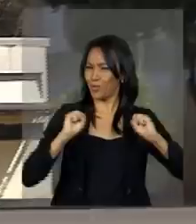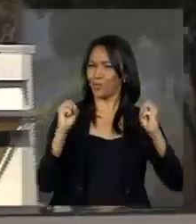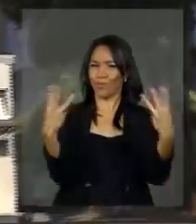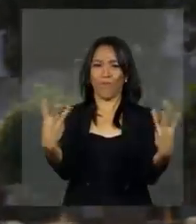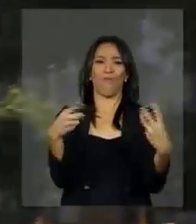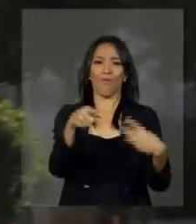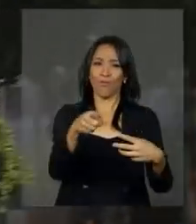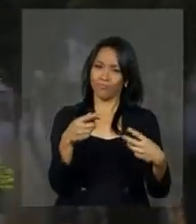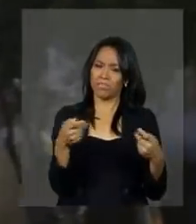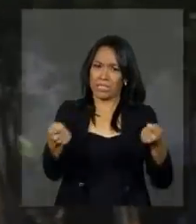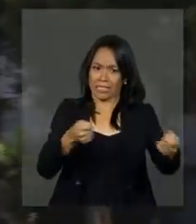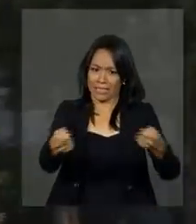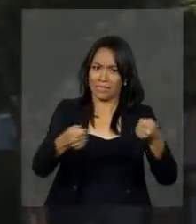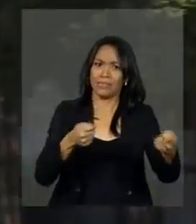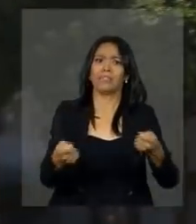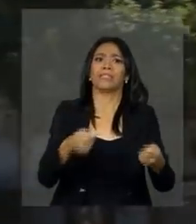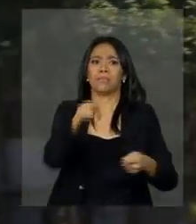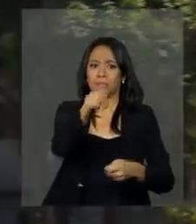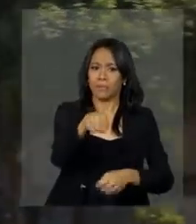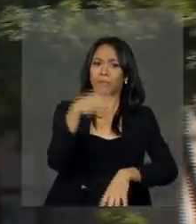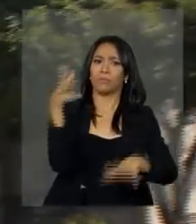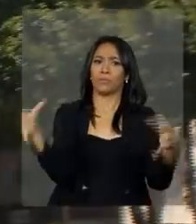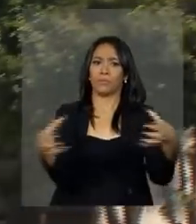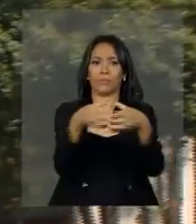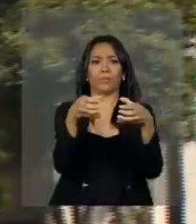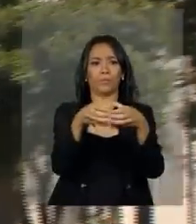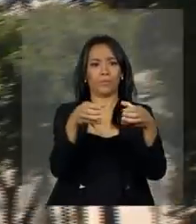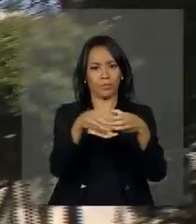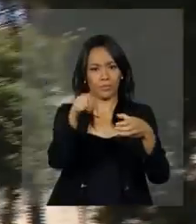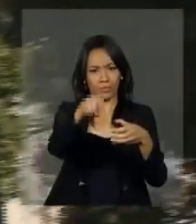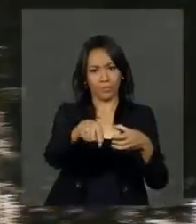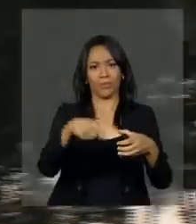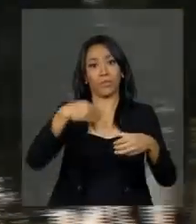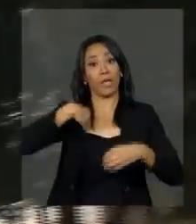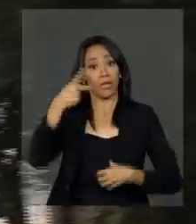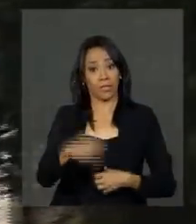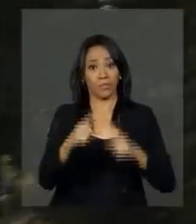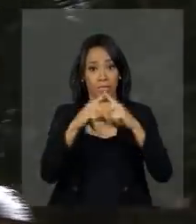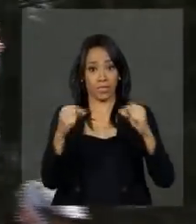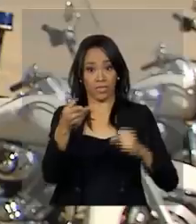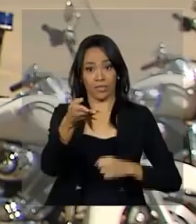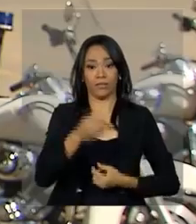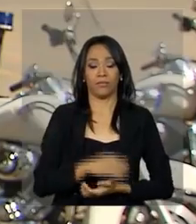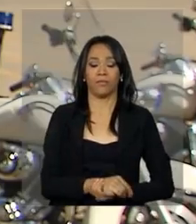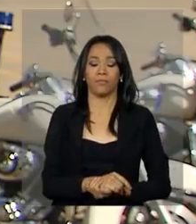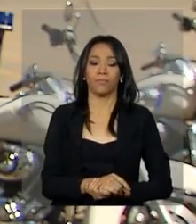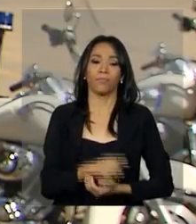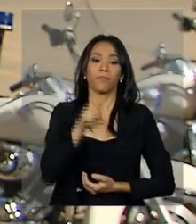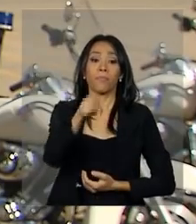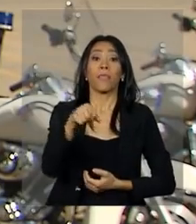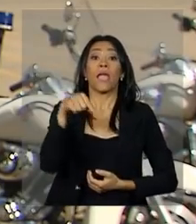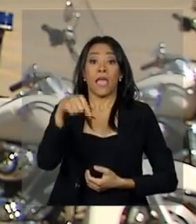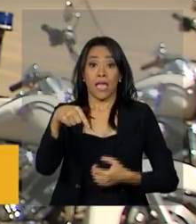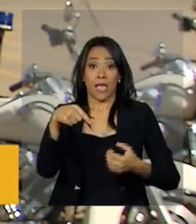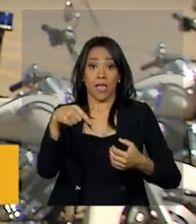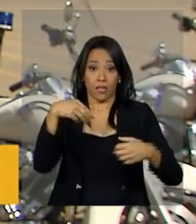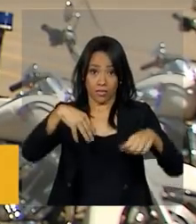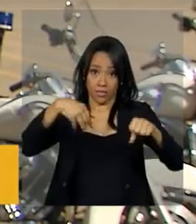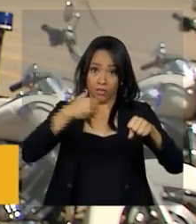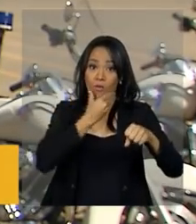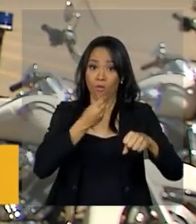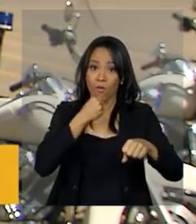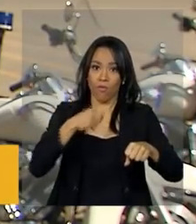prática e equilíbrio do Batalhão de Polícia do Exército de Brasília. A pirâmide humana, ela é